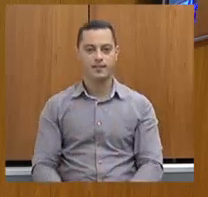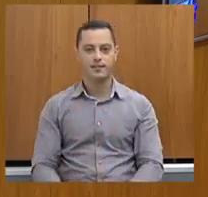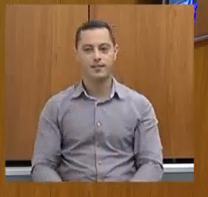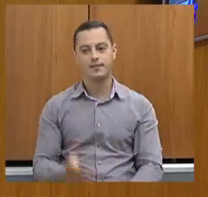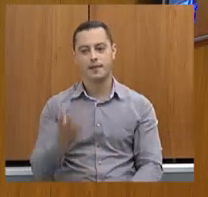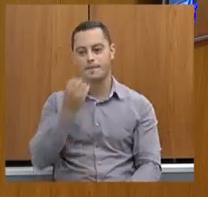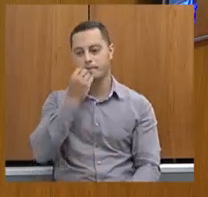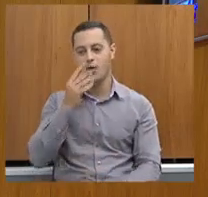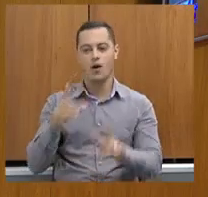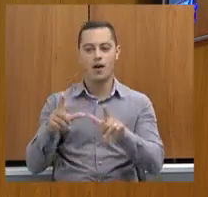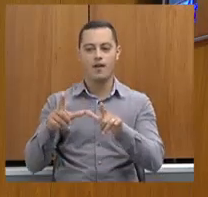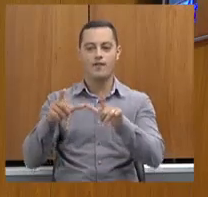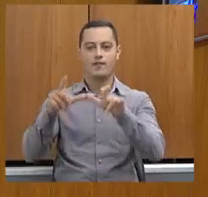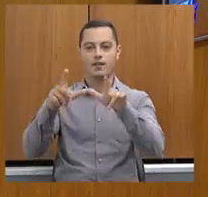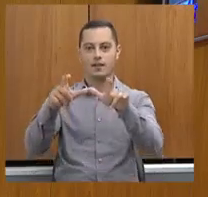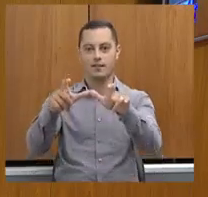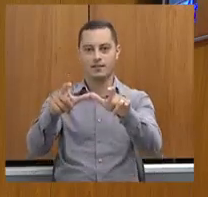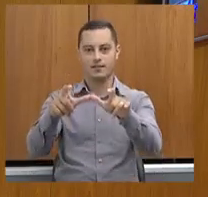Viagem